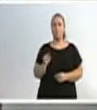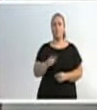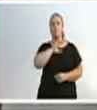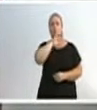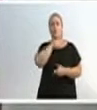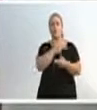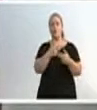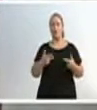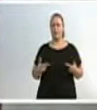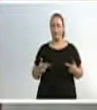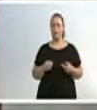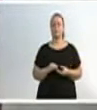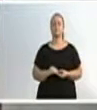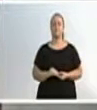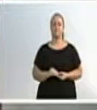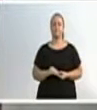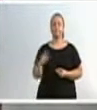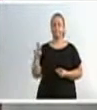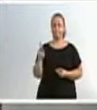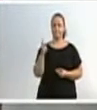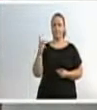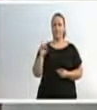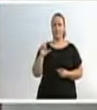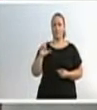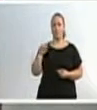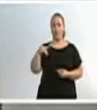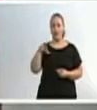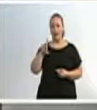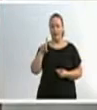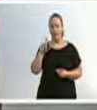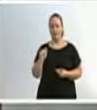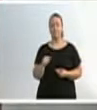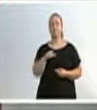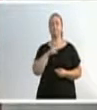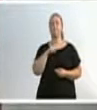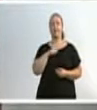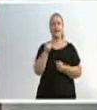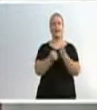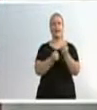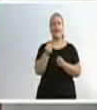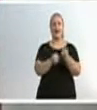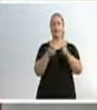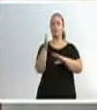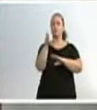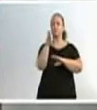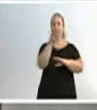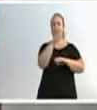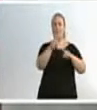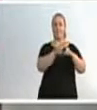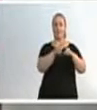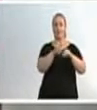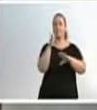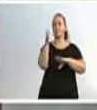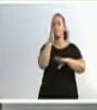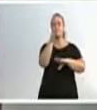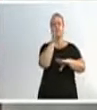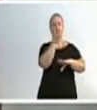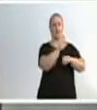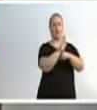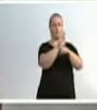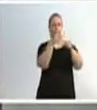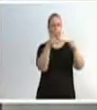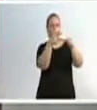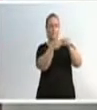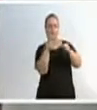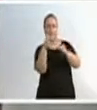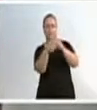temos. A Holanda desenvolveu uma política muito forte nesse sentido, com a questão do castramóvel, com a questão de impostos em cima da compra,